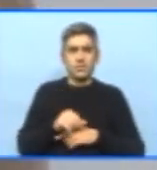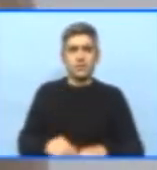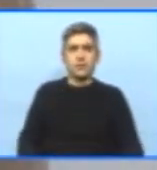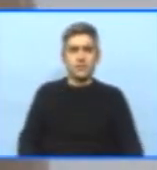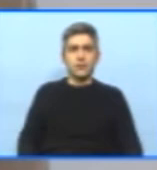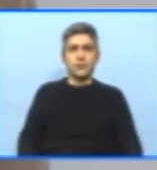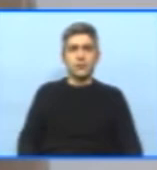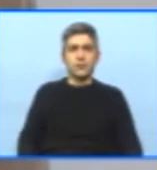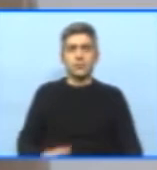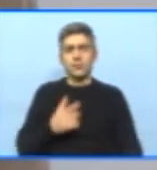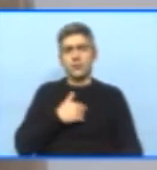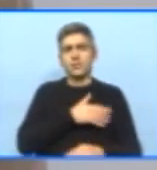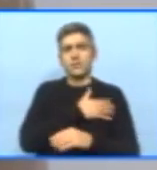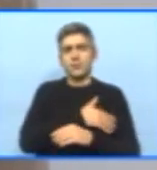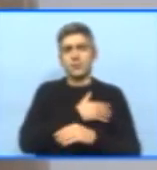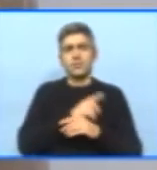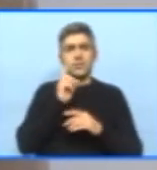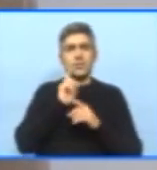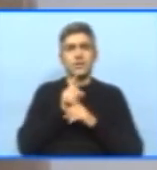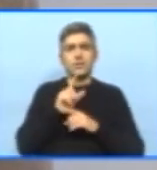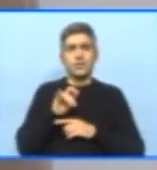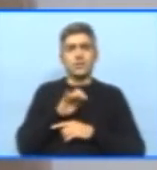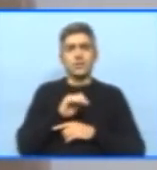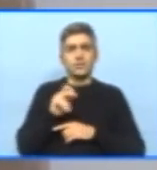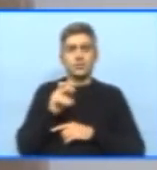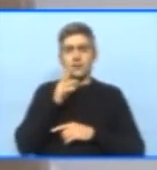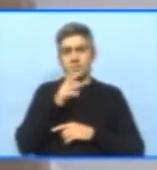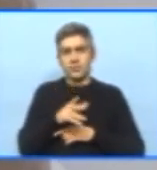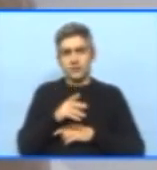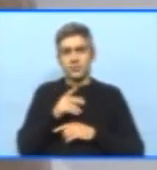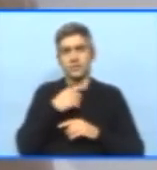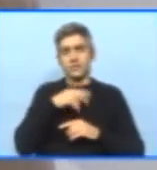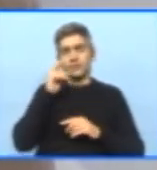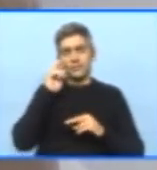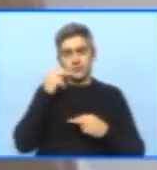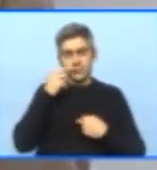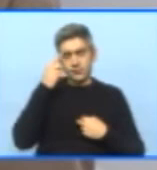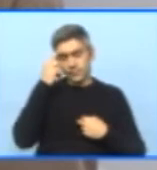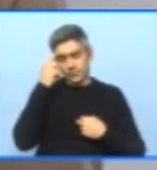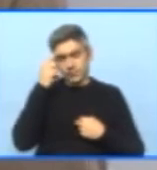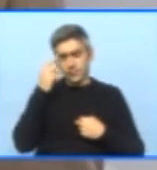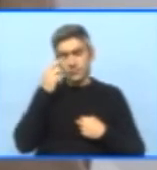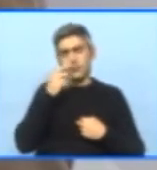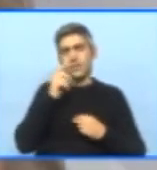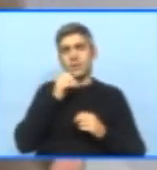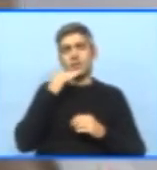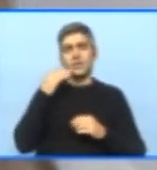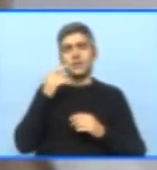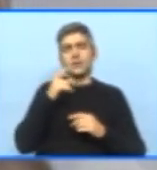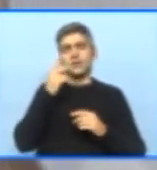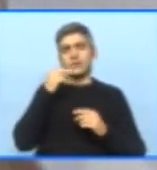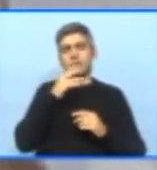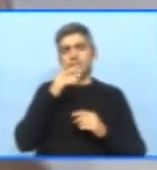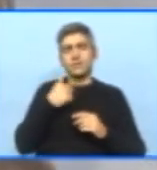partir da nossa fragilidade, como a irmã Luísa disse, é a partir da tomada de consciência que eu sossego. É engraçado, o cego começa por dizer: eu não sei quem é este